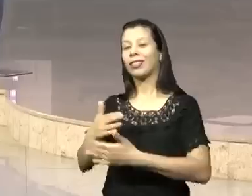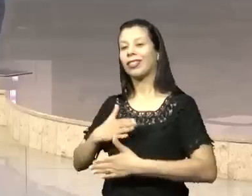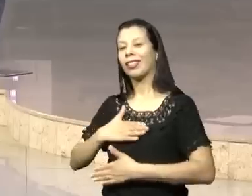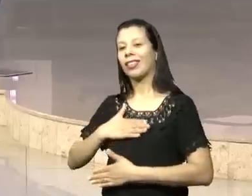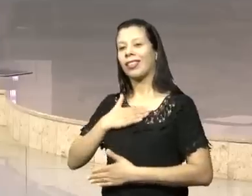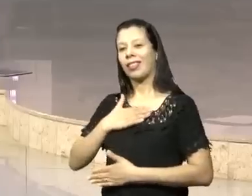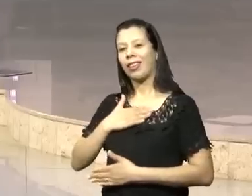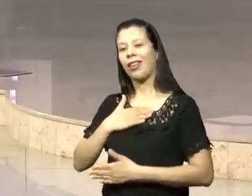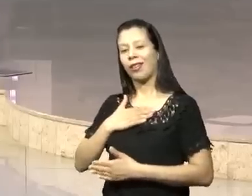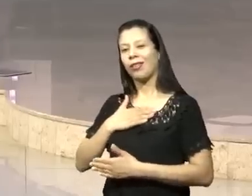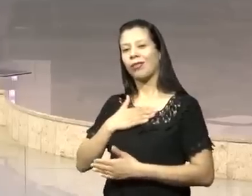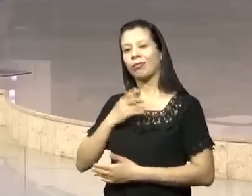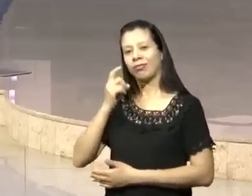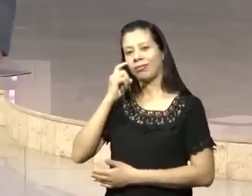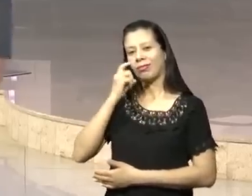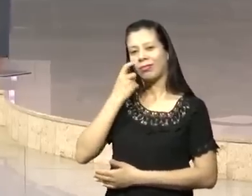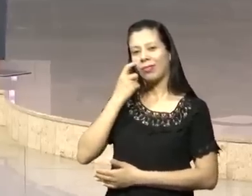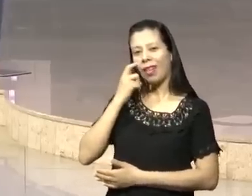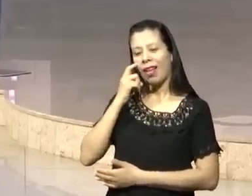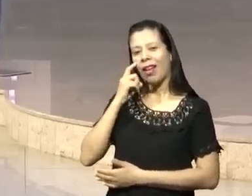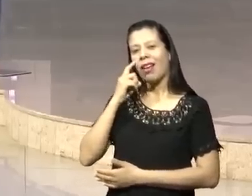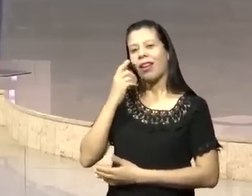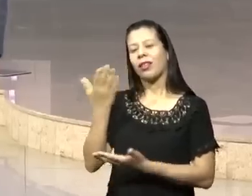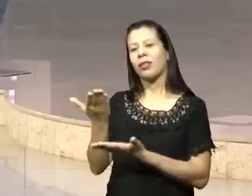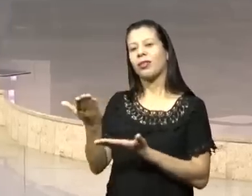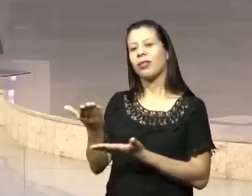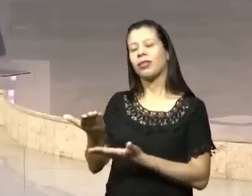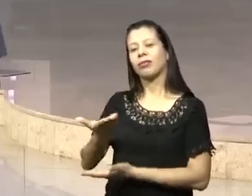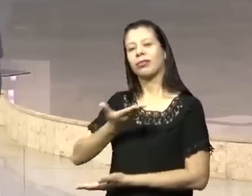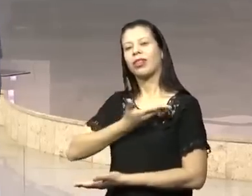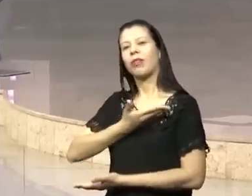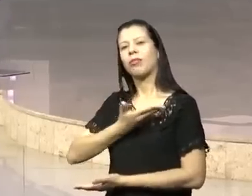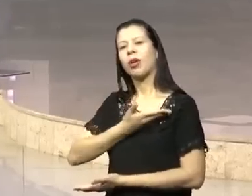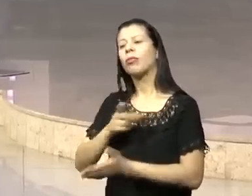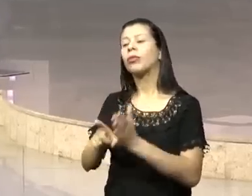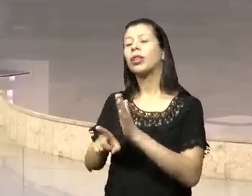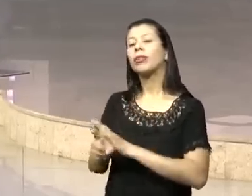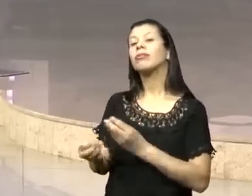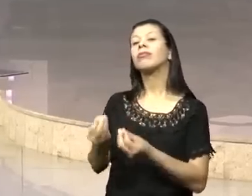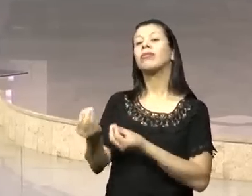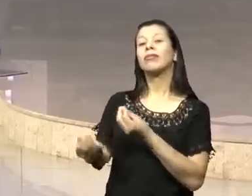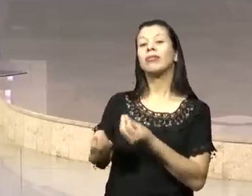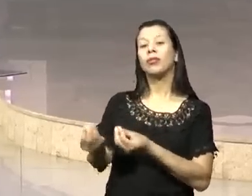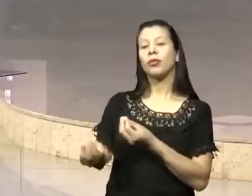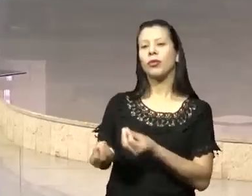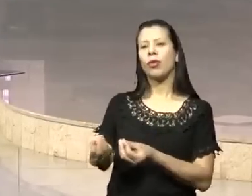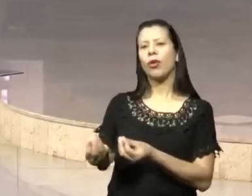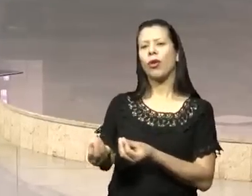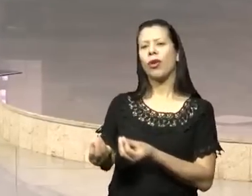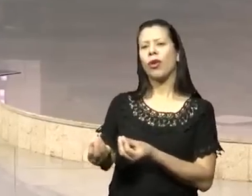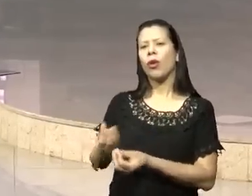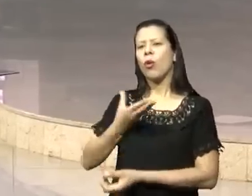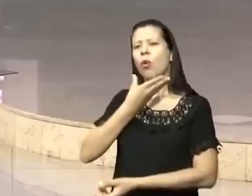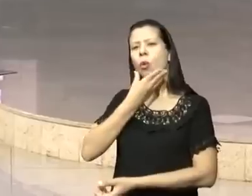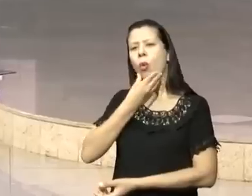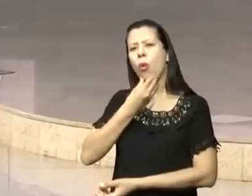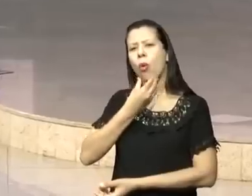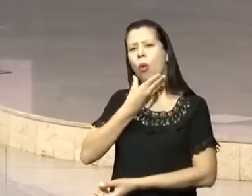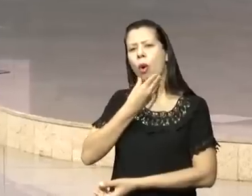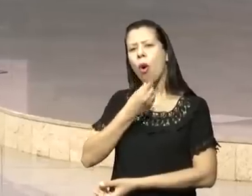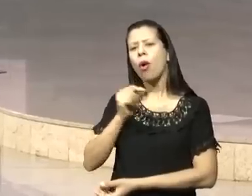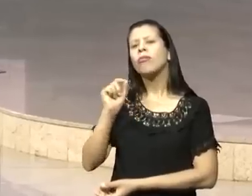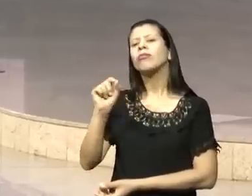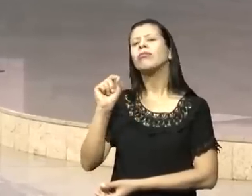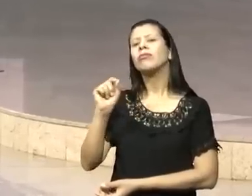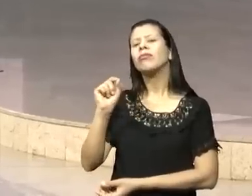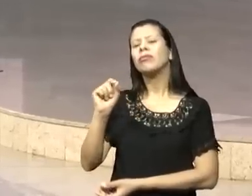aqui quem foi o beneficiário Quem foi o ser humano Quem foi o homem que recebeu a maior